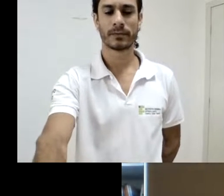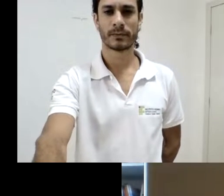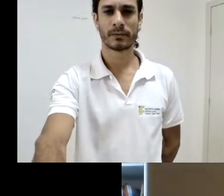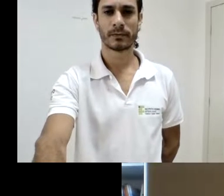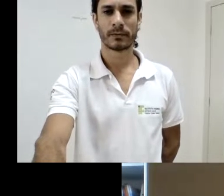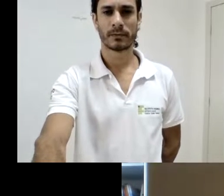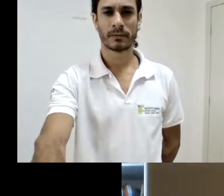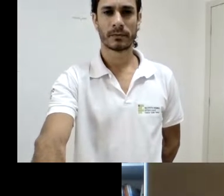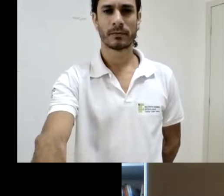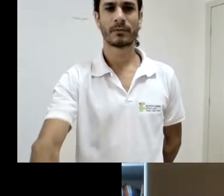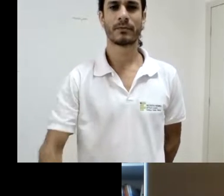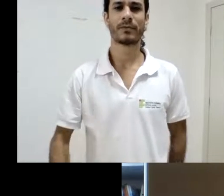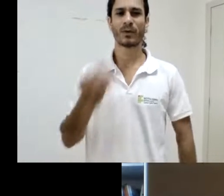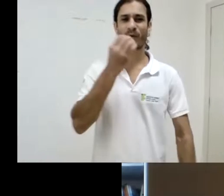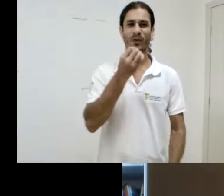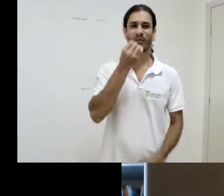Bom dia a todos.